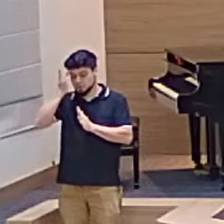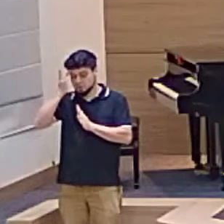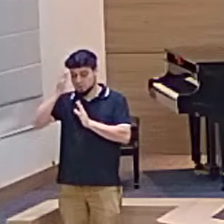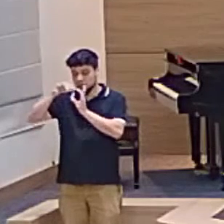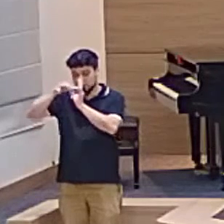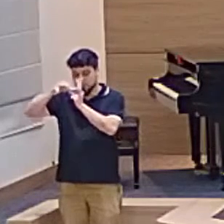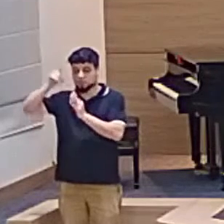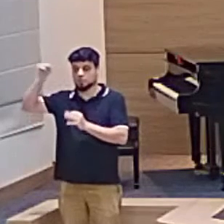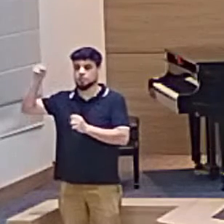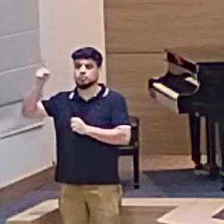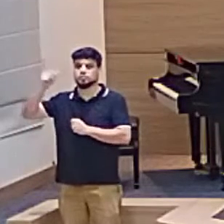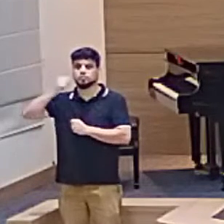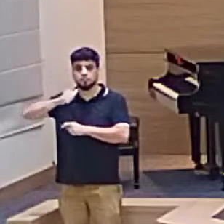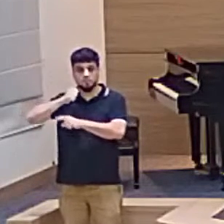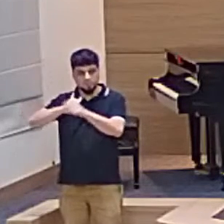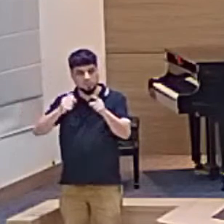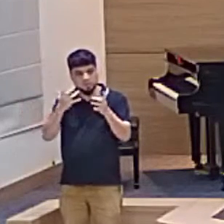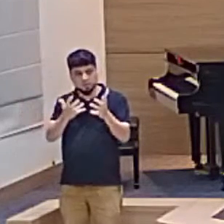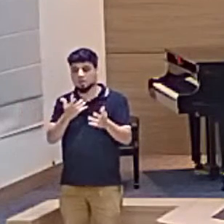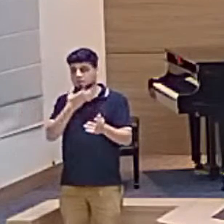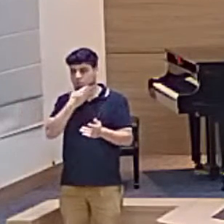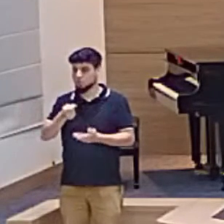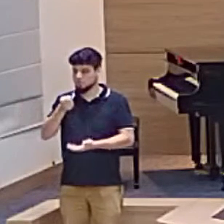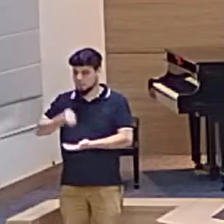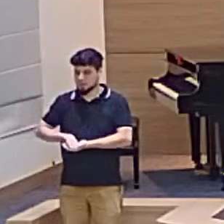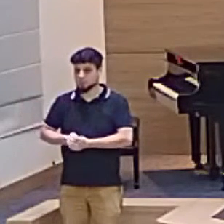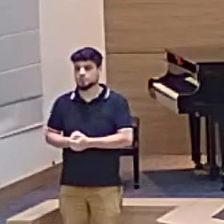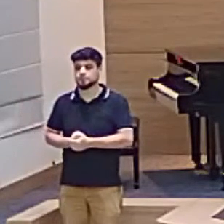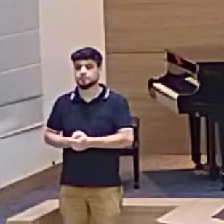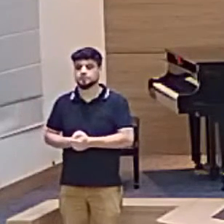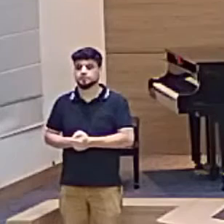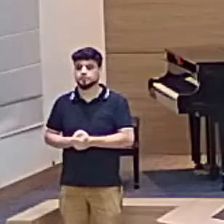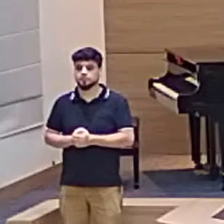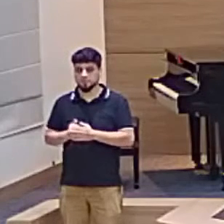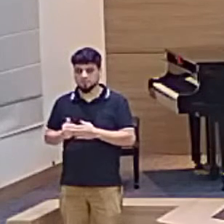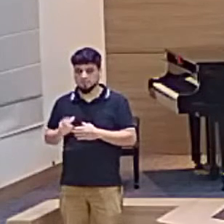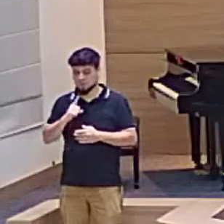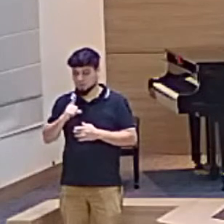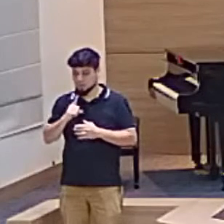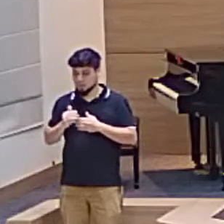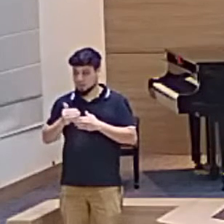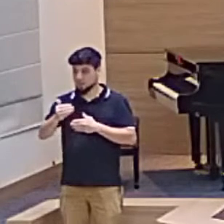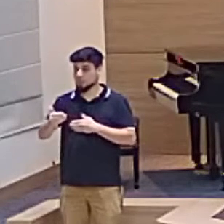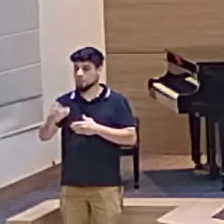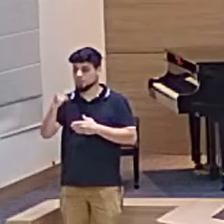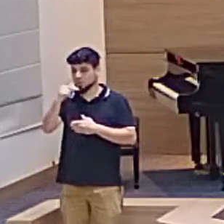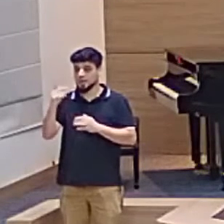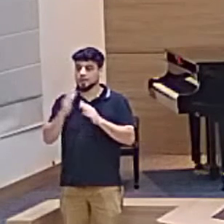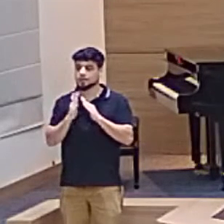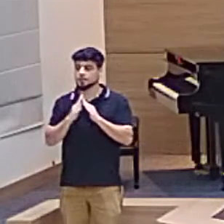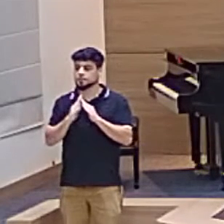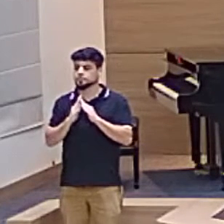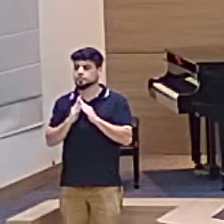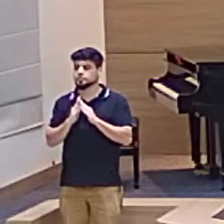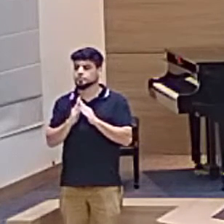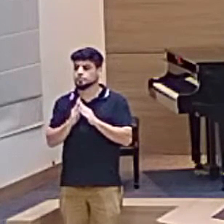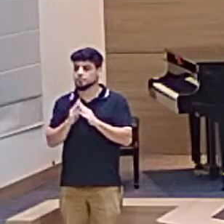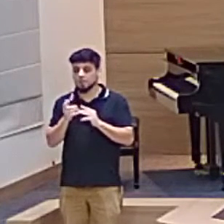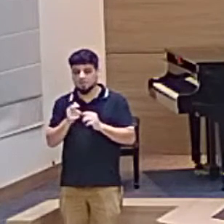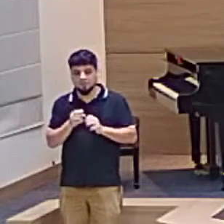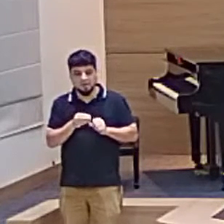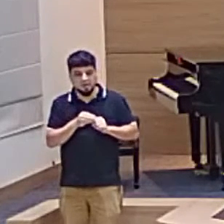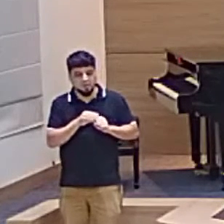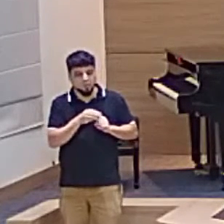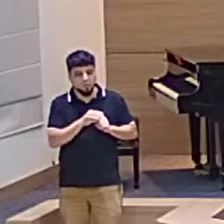mulher Você quer um homem de verdade homem macho mesmo e tome a dianteira da sua casa não fique dando empurrãozinho nele